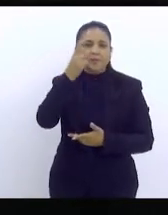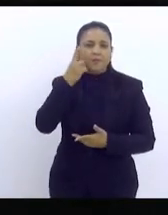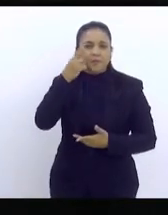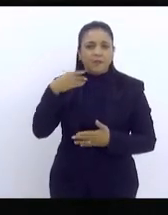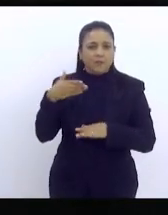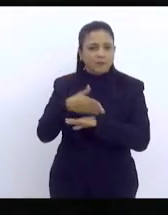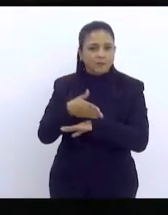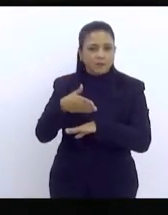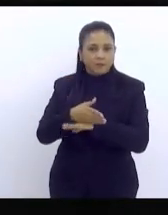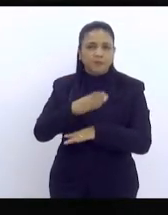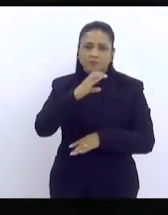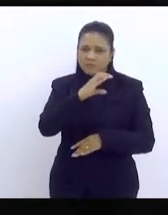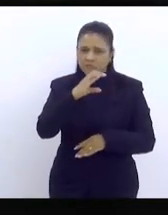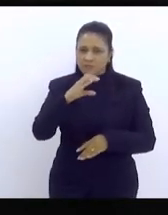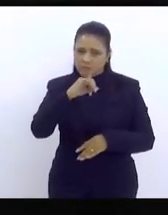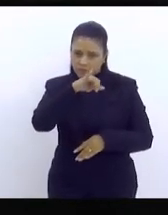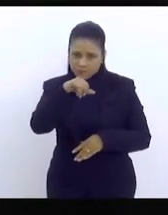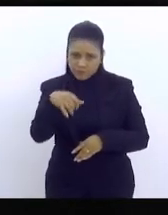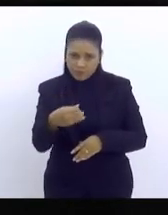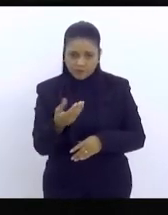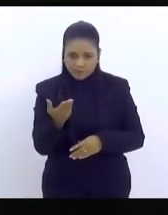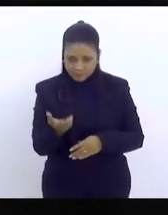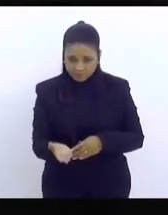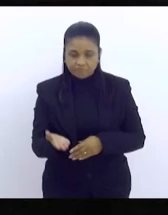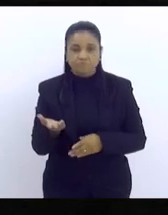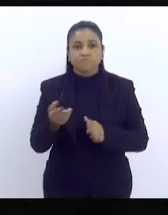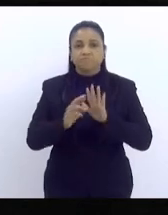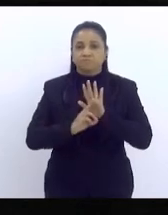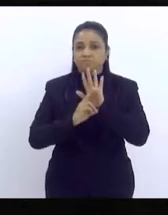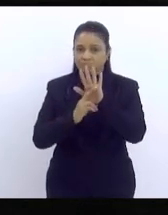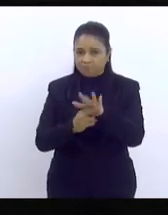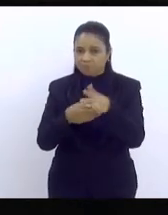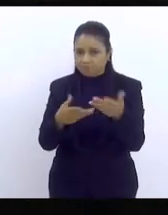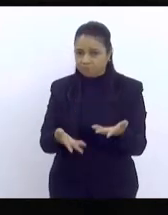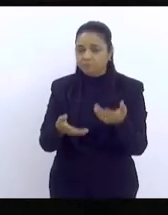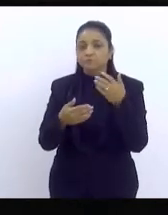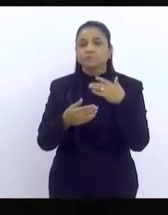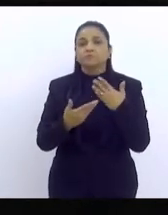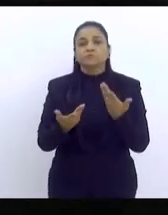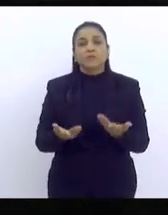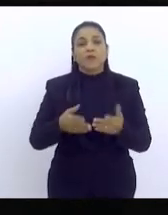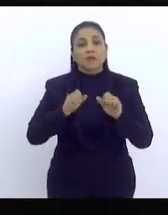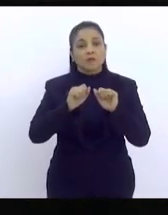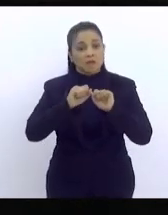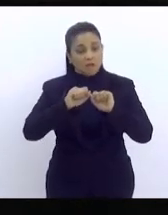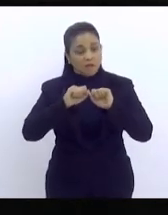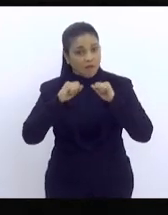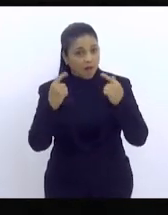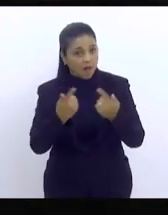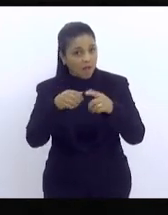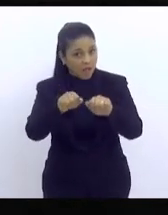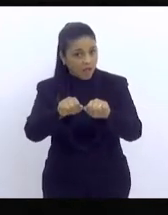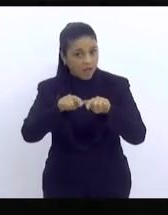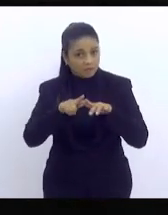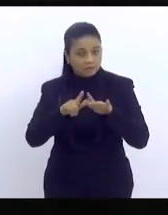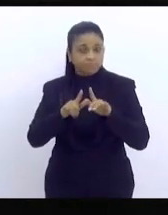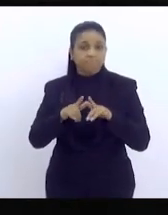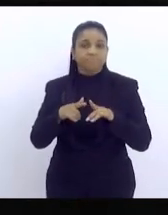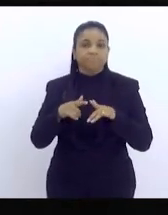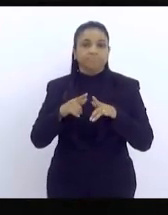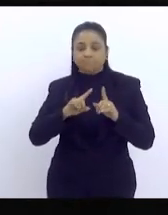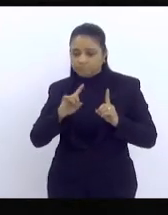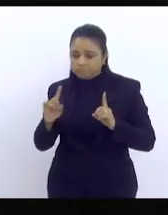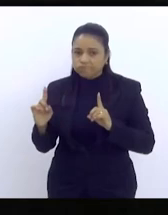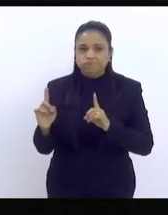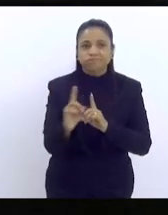presentes que são da ccj e quero dizer que a casa sai na frente sai na frente